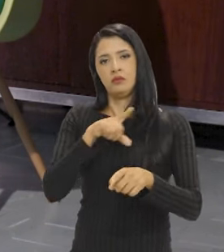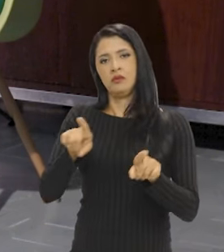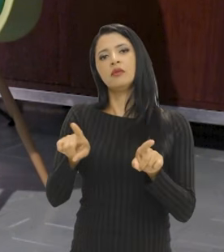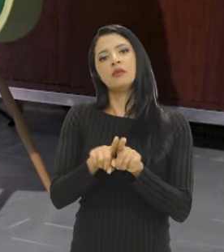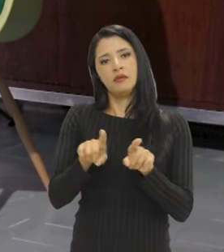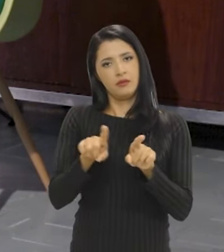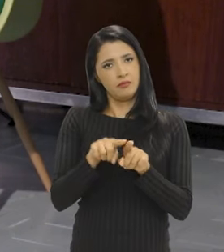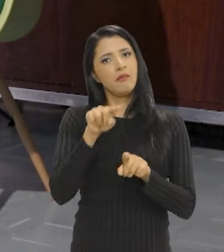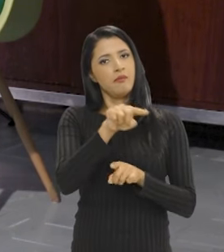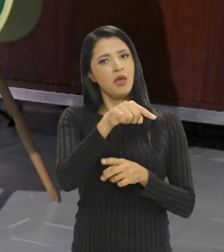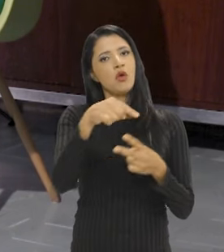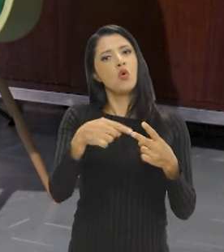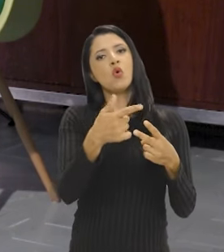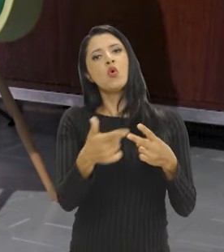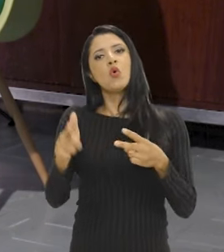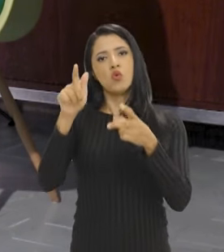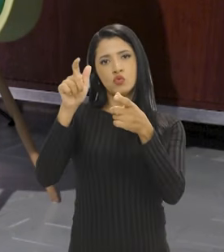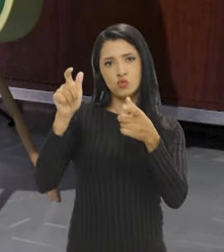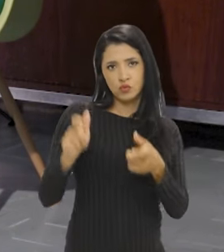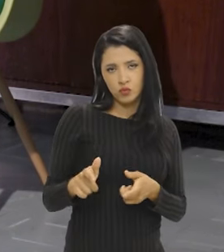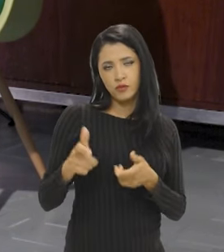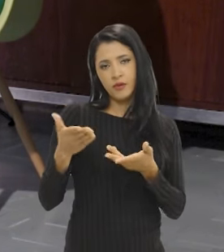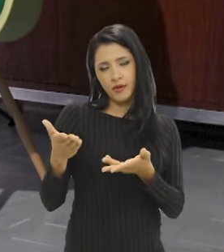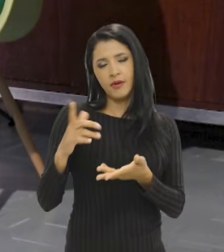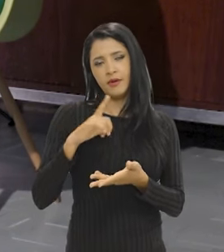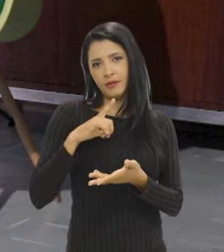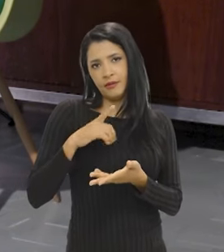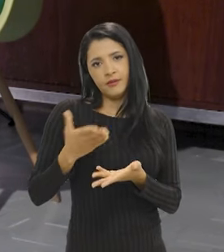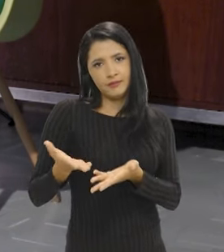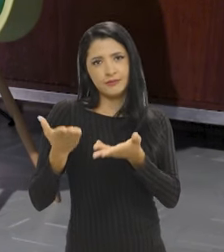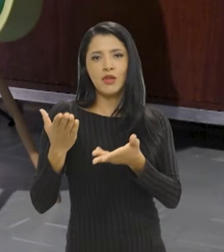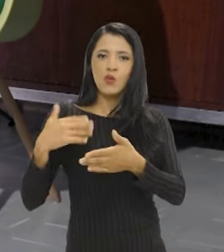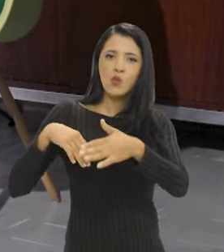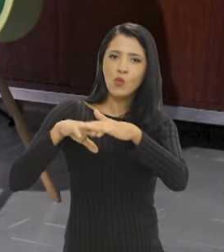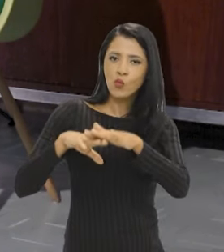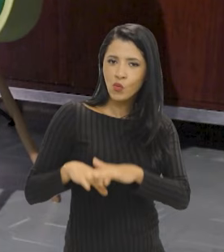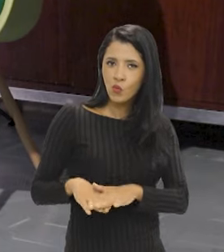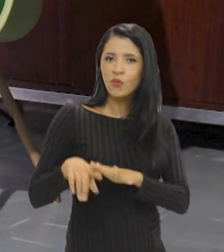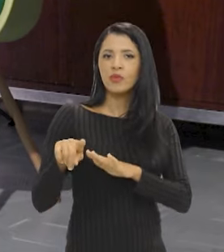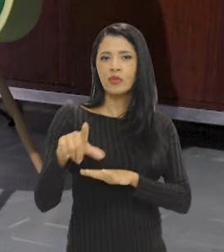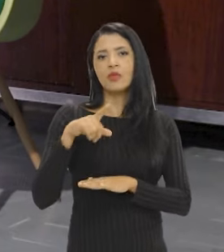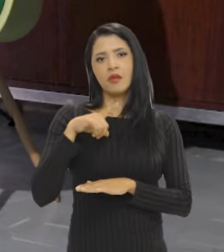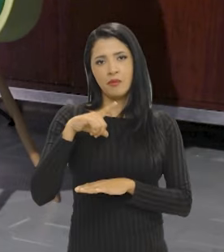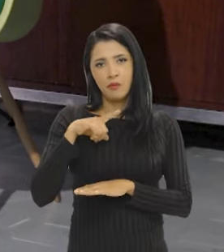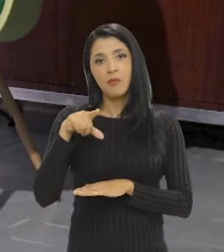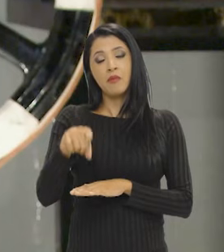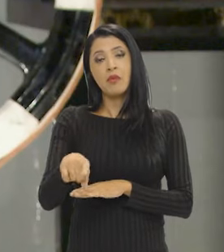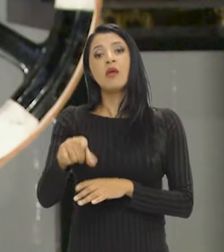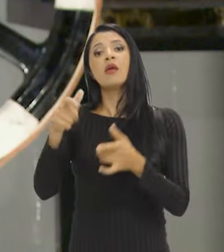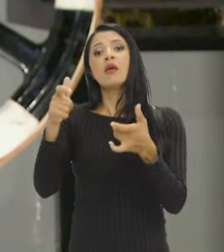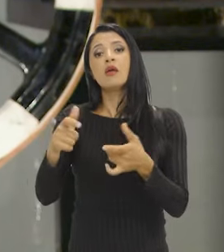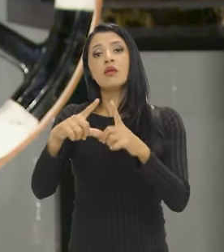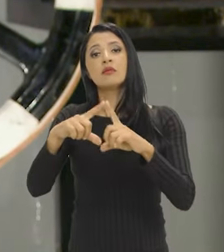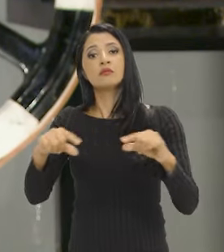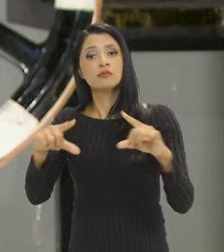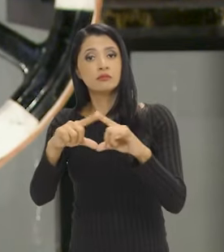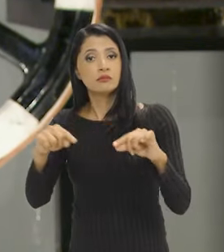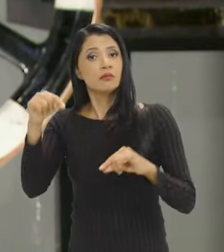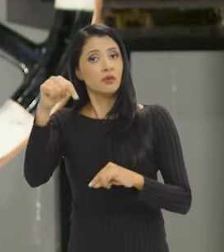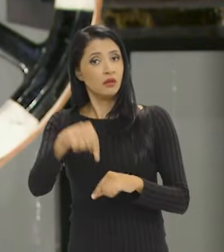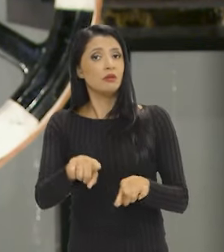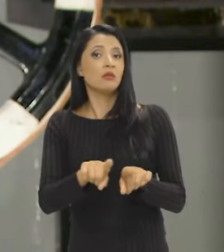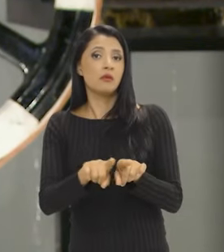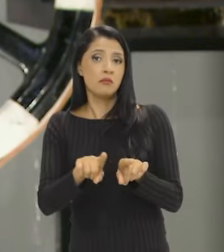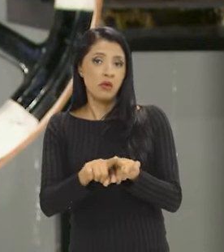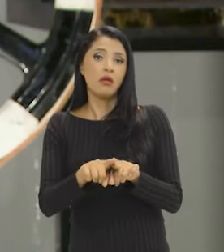ela remete também ao que está custodiado na superintendência do Arquivo